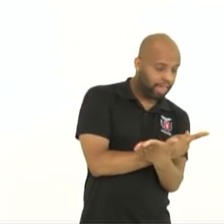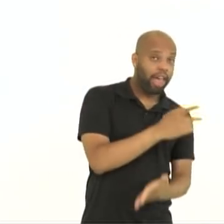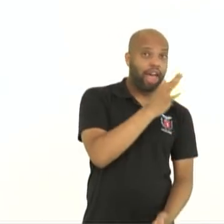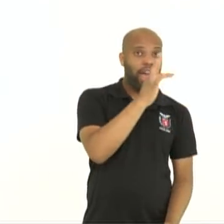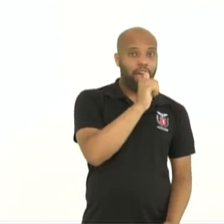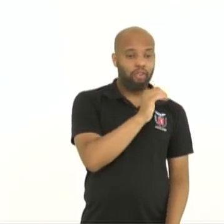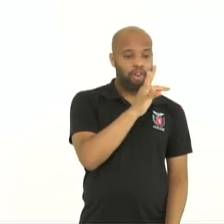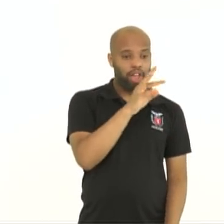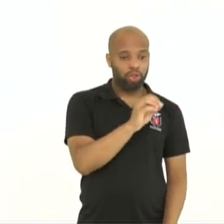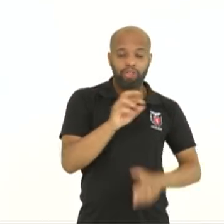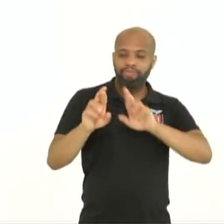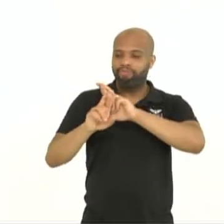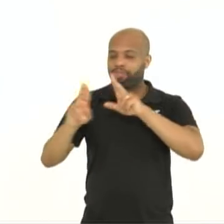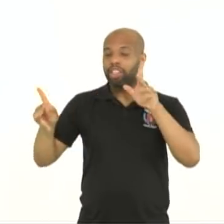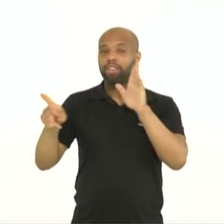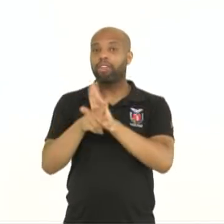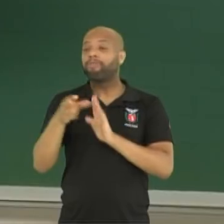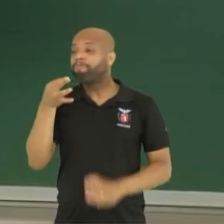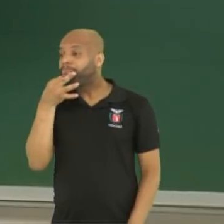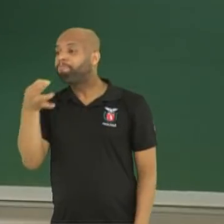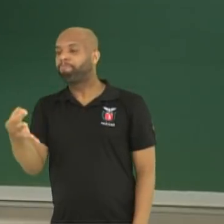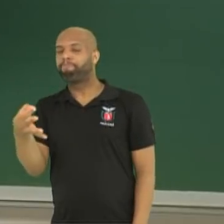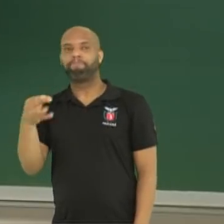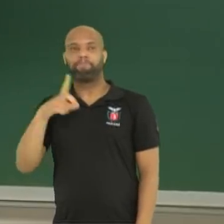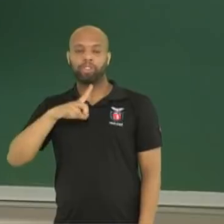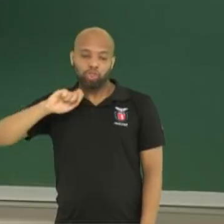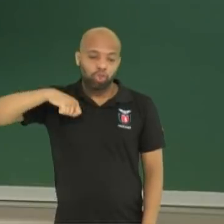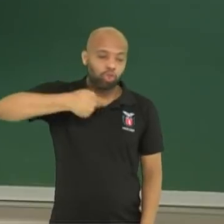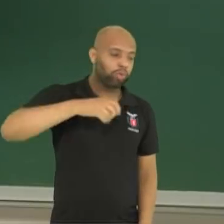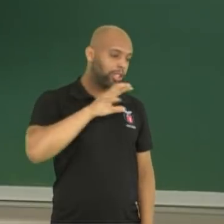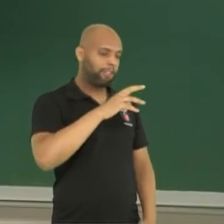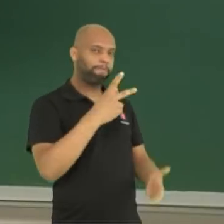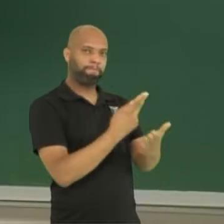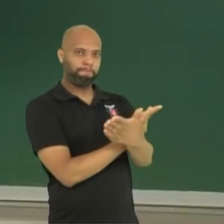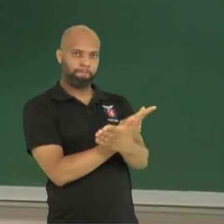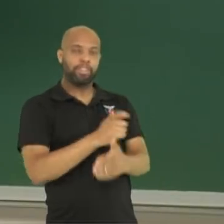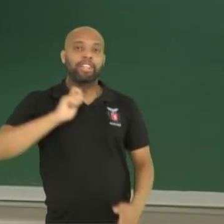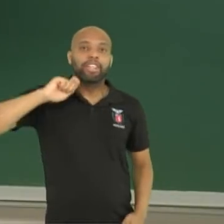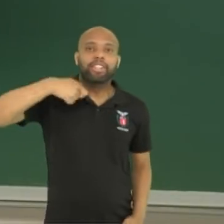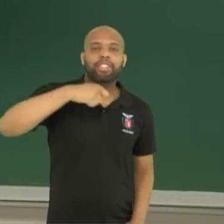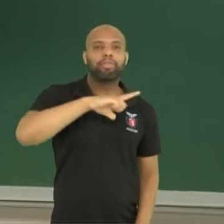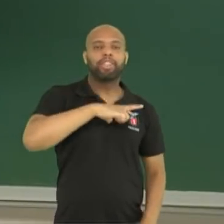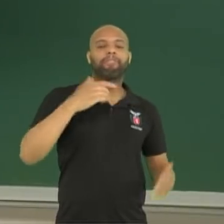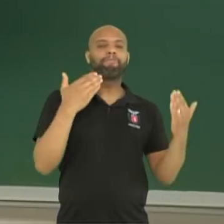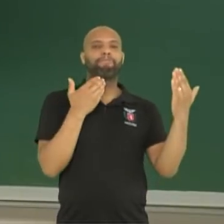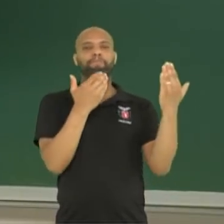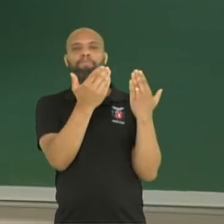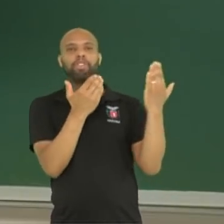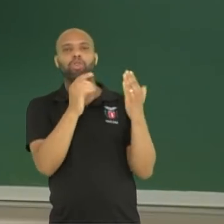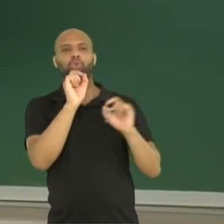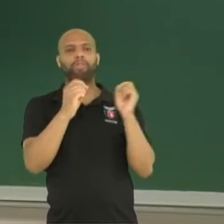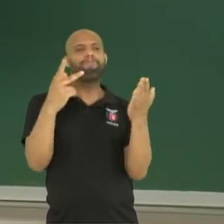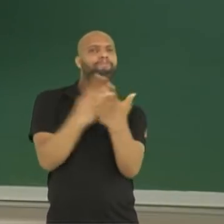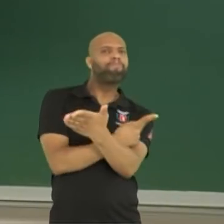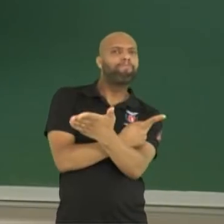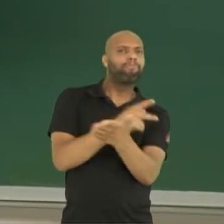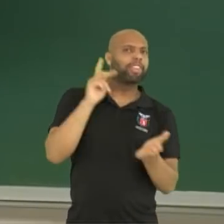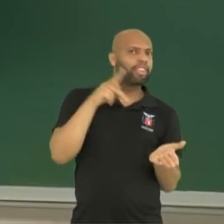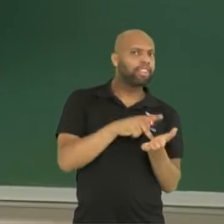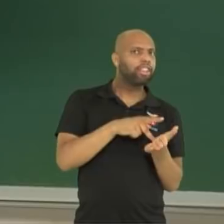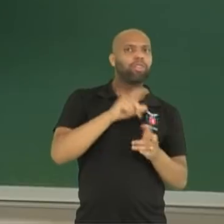uma opinião, tá? Relativa a este fato. Então, sempre fazendo essa comparação, né? O que é fato e o